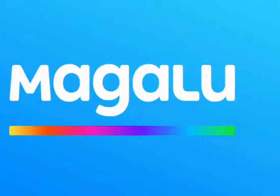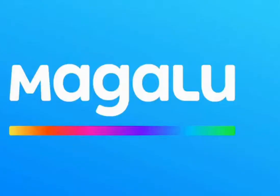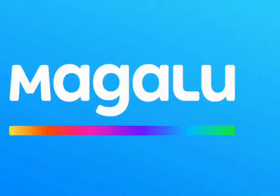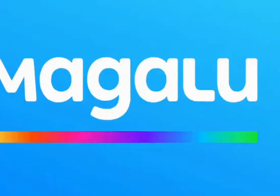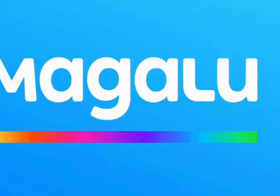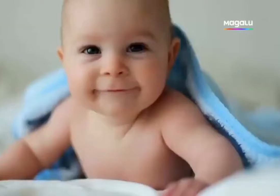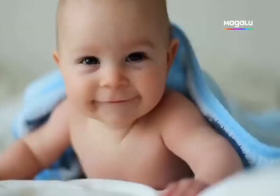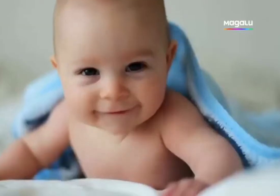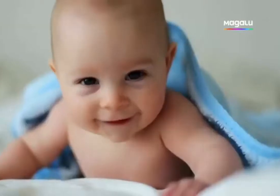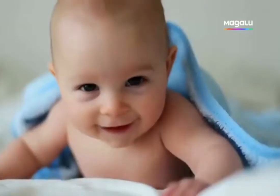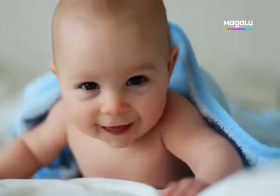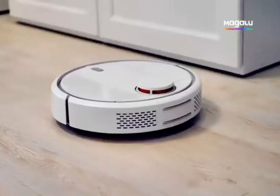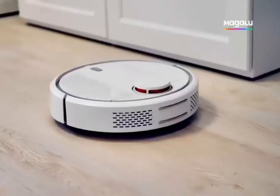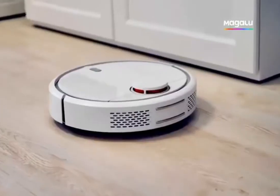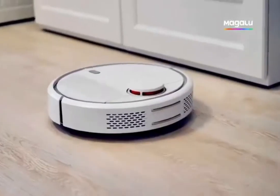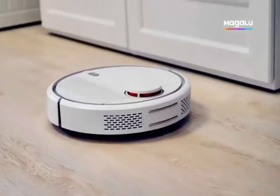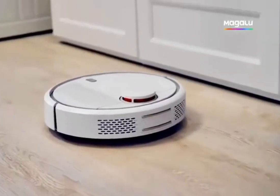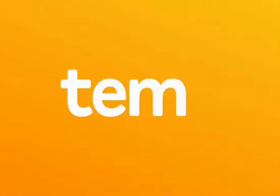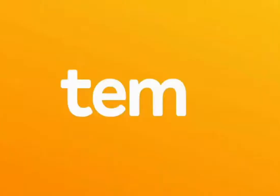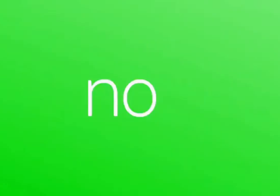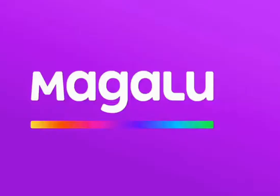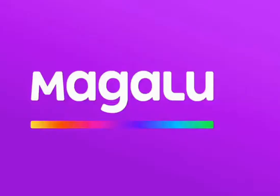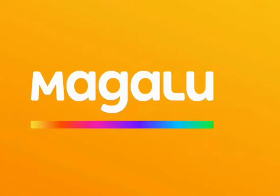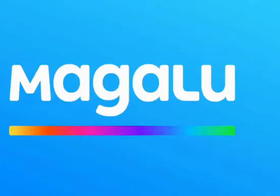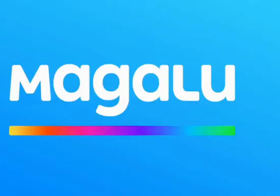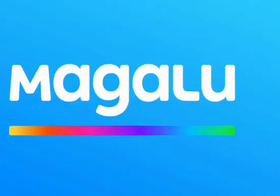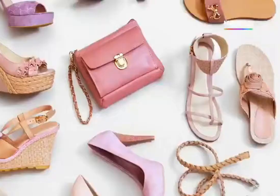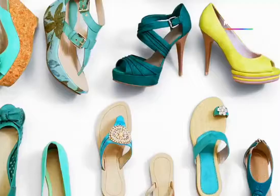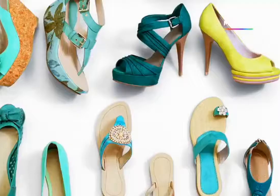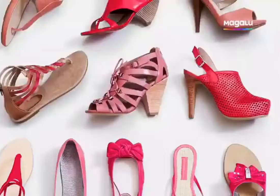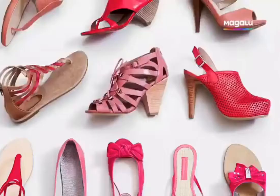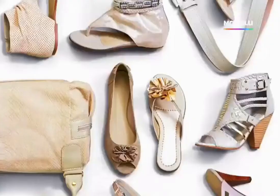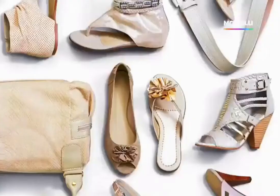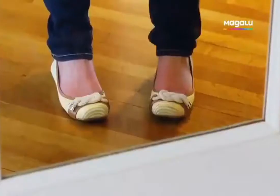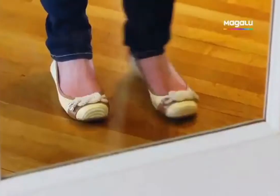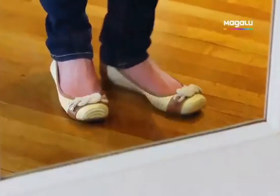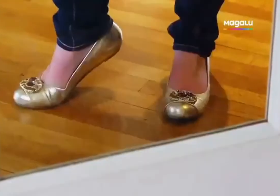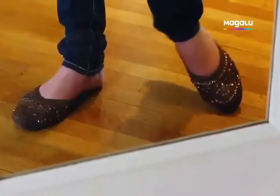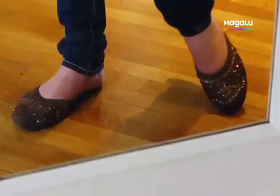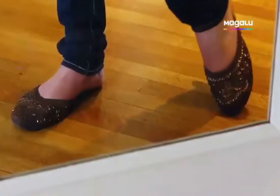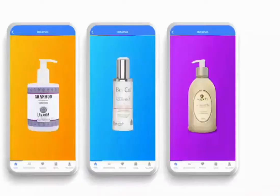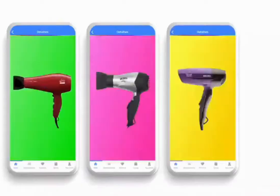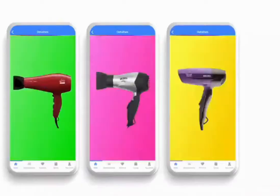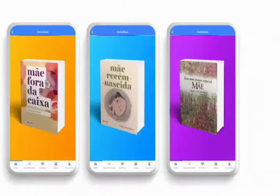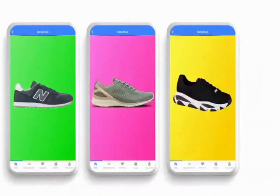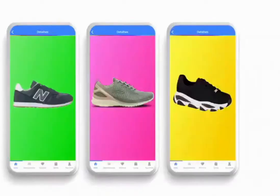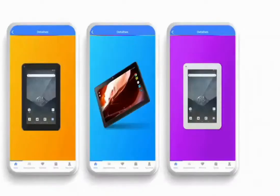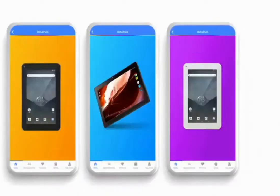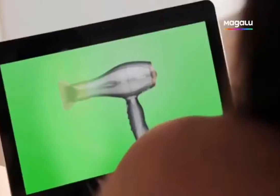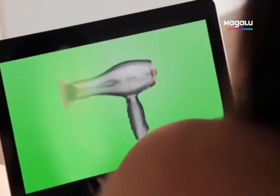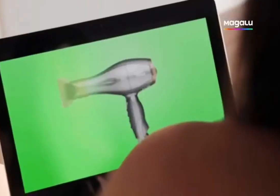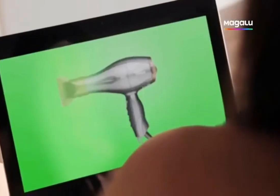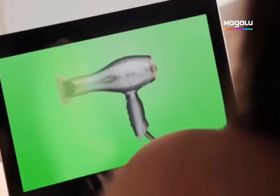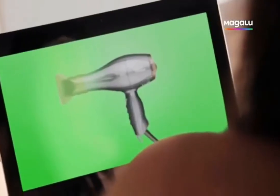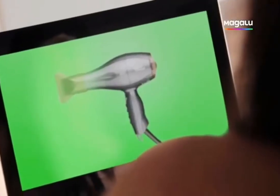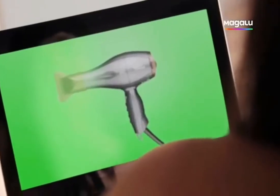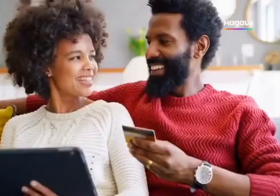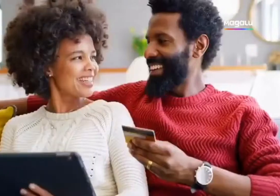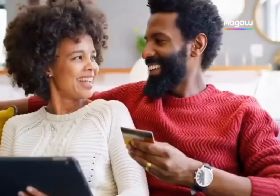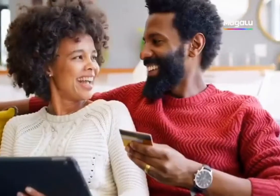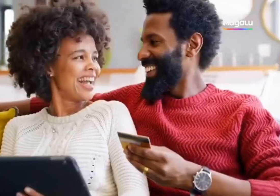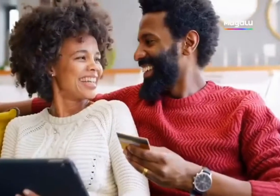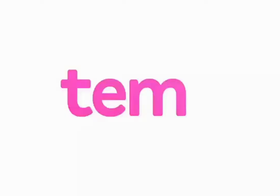Magalu. Se é novidade, tem no Magalu. Se é variedade, tem no Magalu. Preço